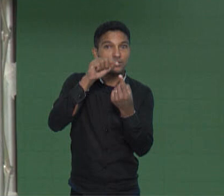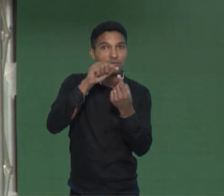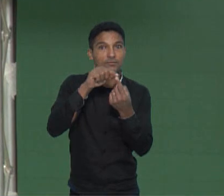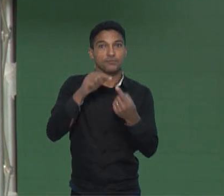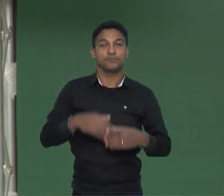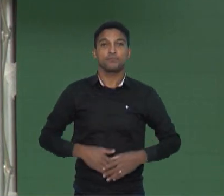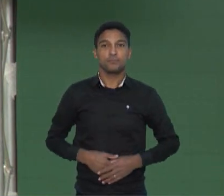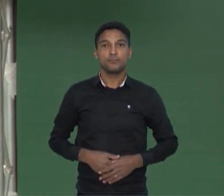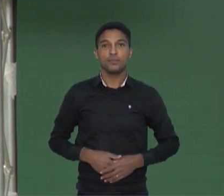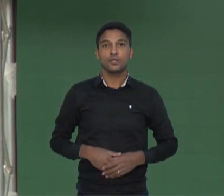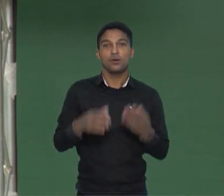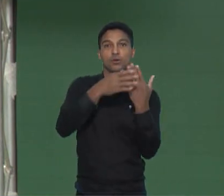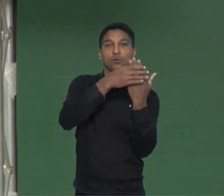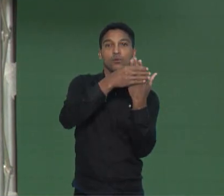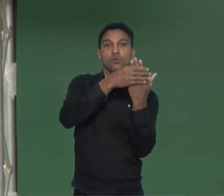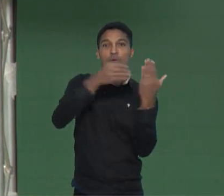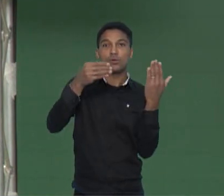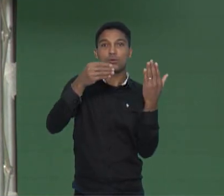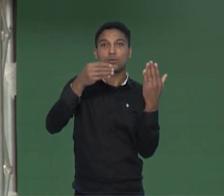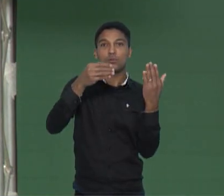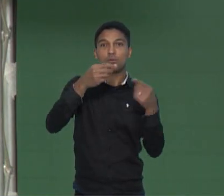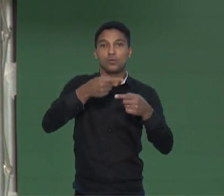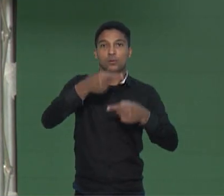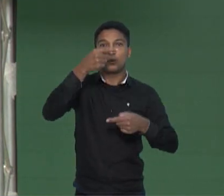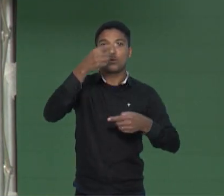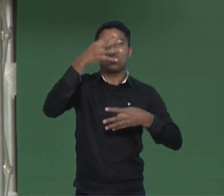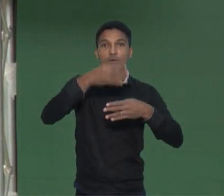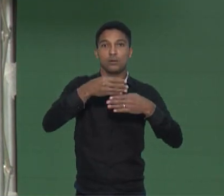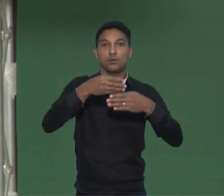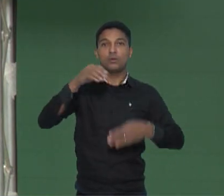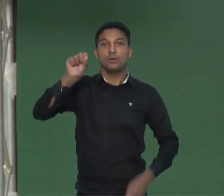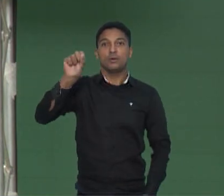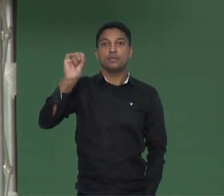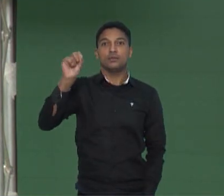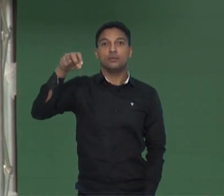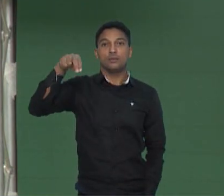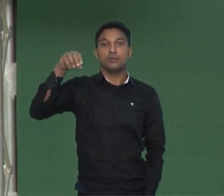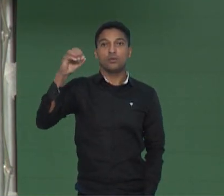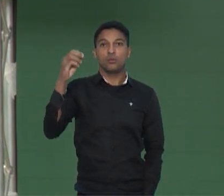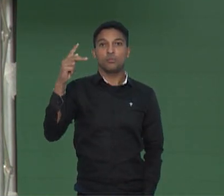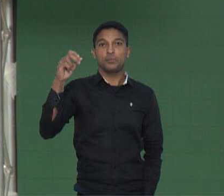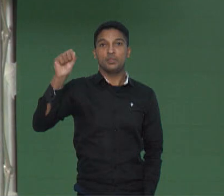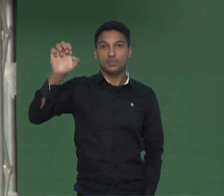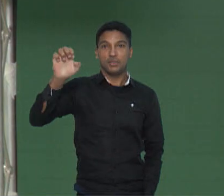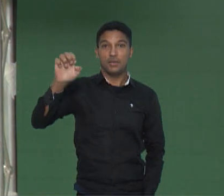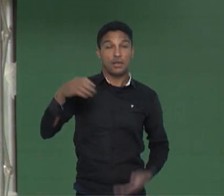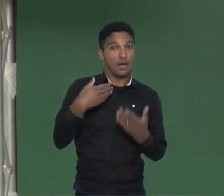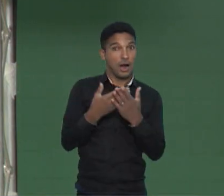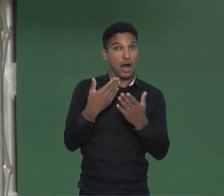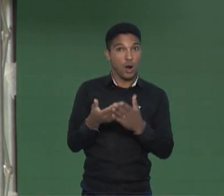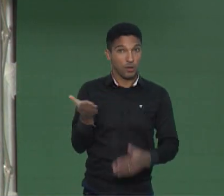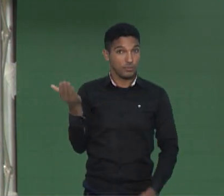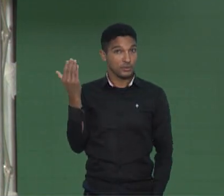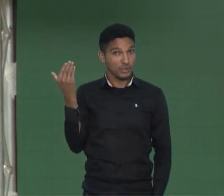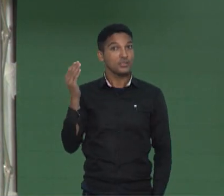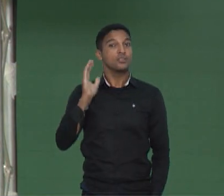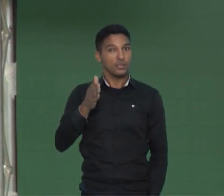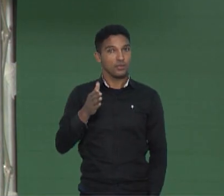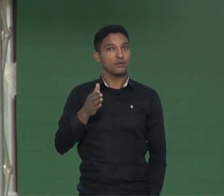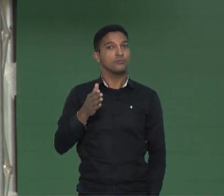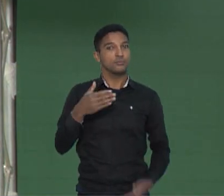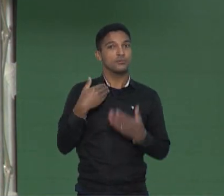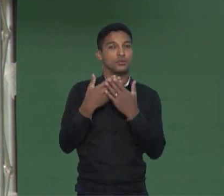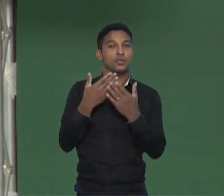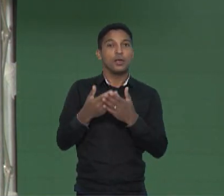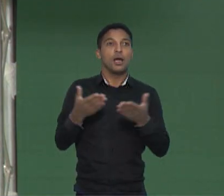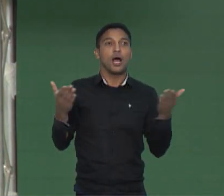gênero, drama, biografia, duração, 117 minutos, classificação, 12